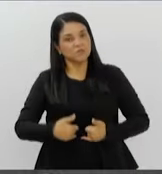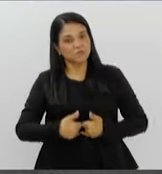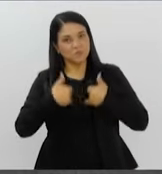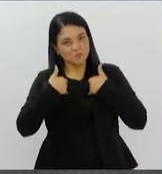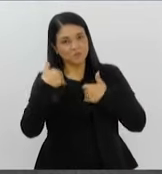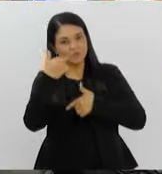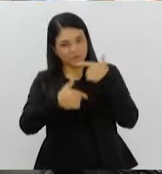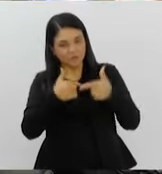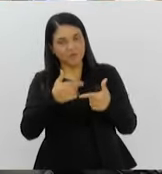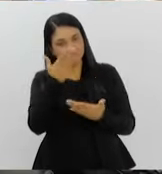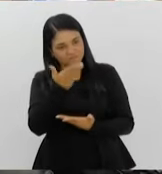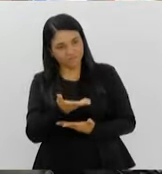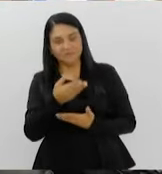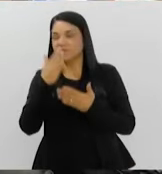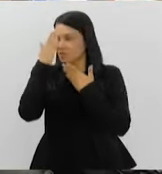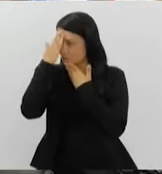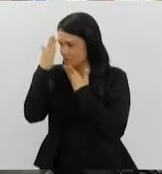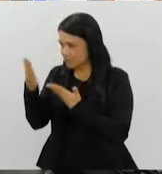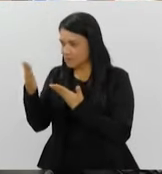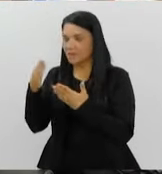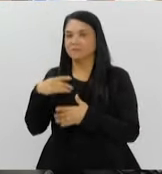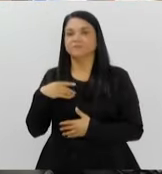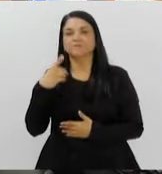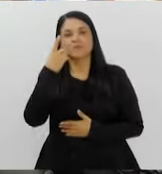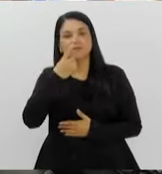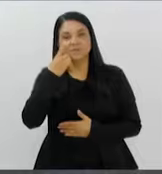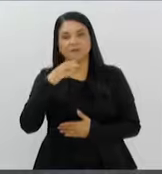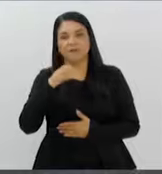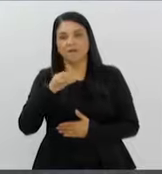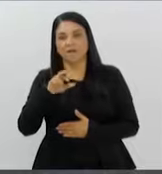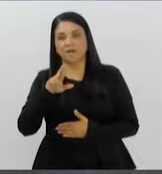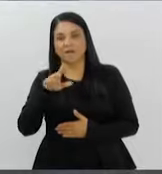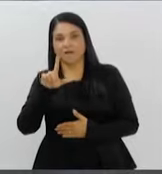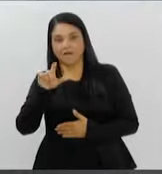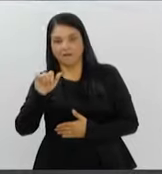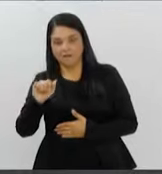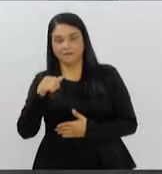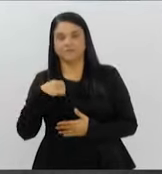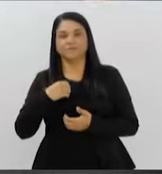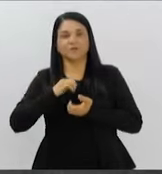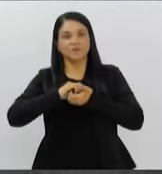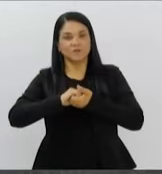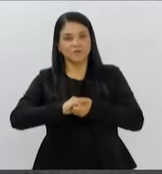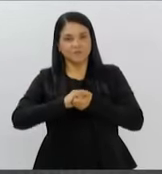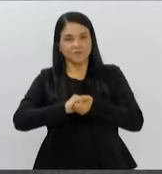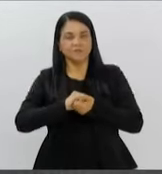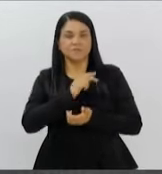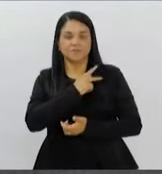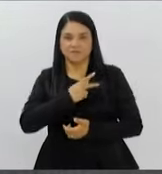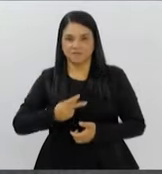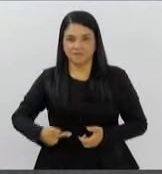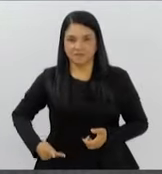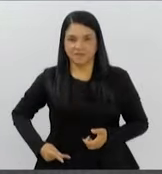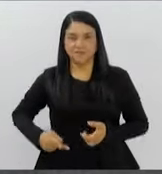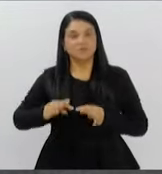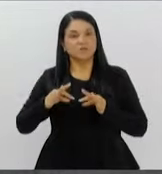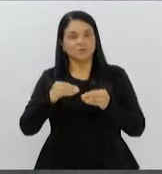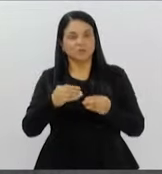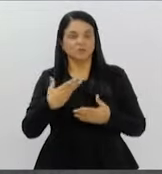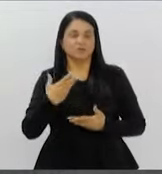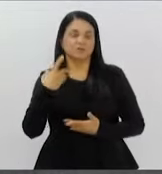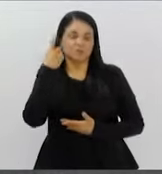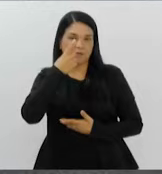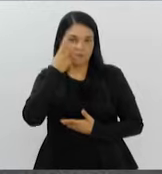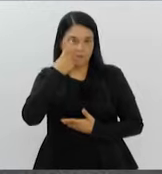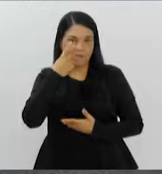trabalho. Obrigada. Muito obrigado, deputada. Deputada Carla. Cumprimentando o senhor presidente, cumprimento a todos os outros colegas